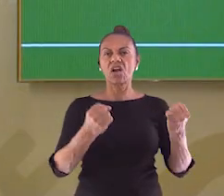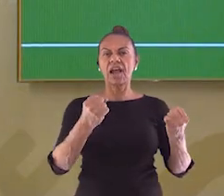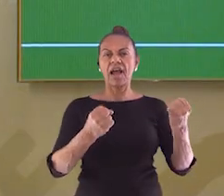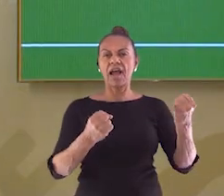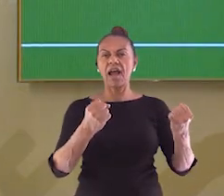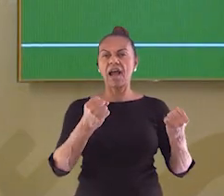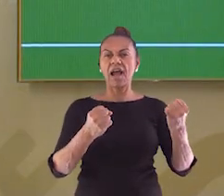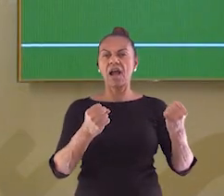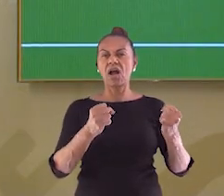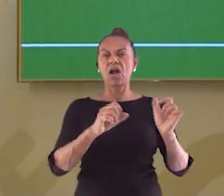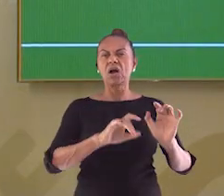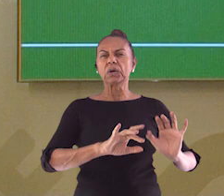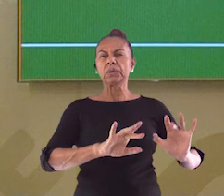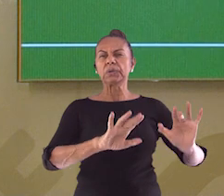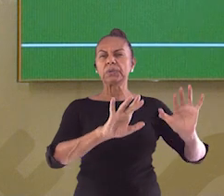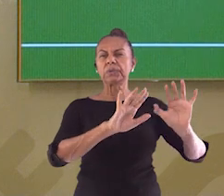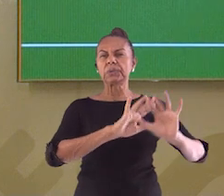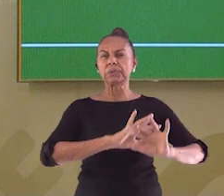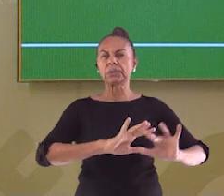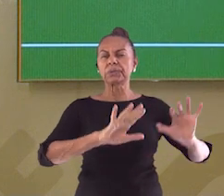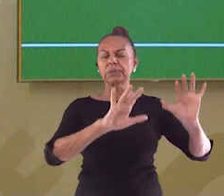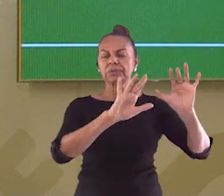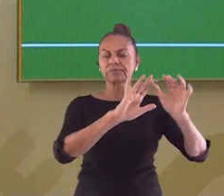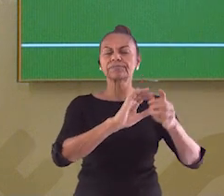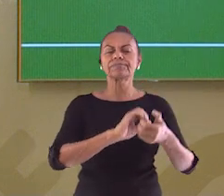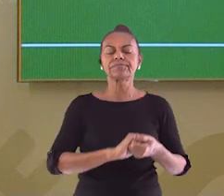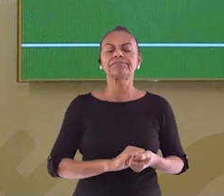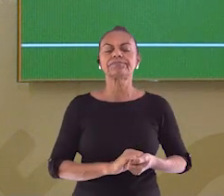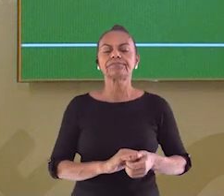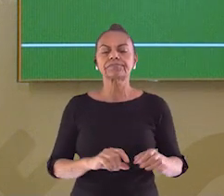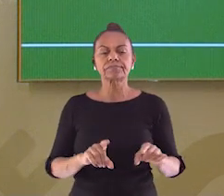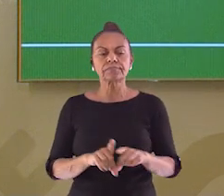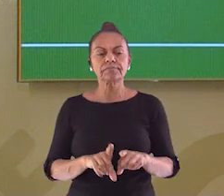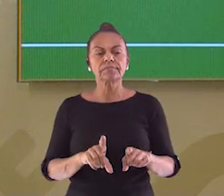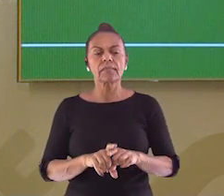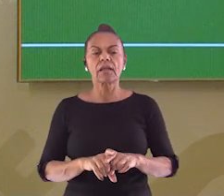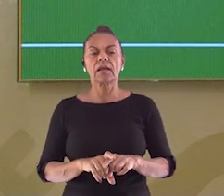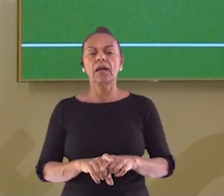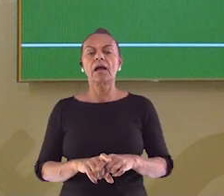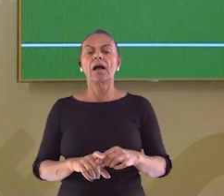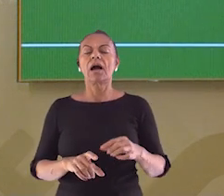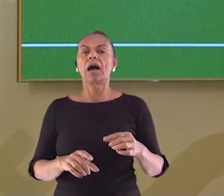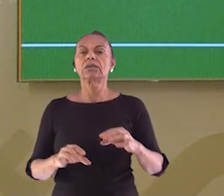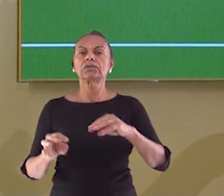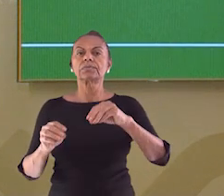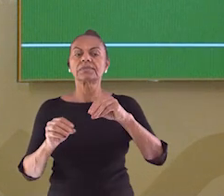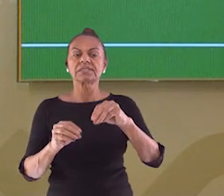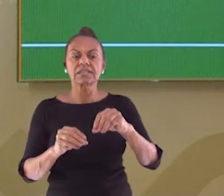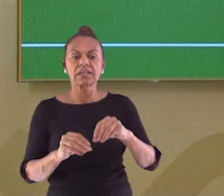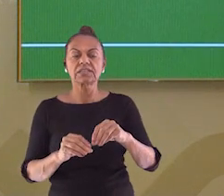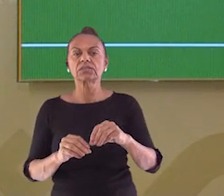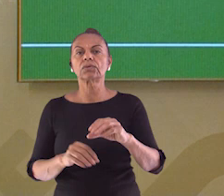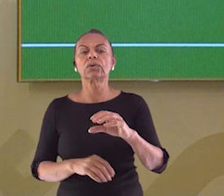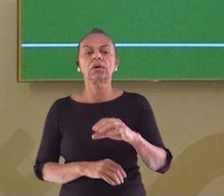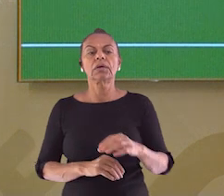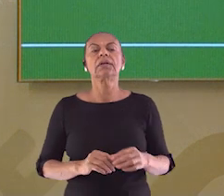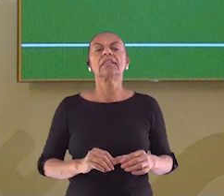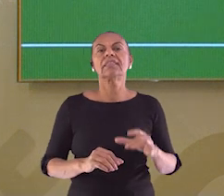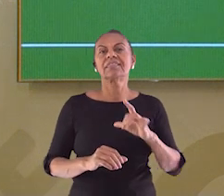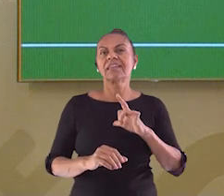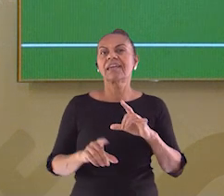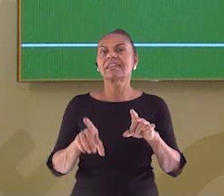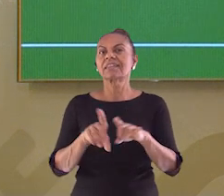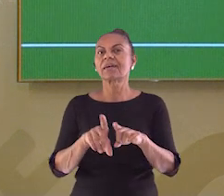dióxido de carbono, o CO2, substância geralmente produzida em reações químicas de combustão completa. E temos também